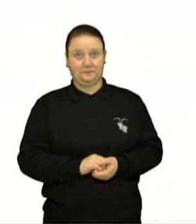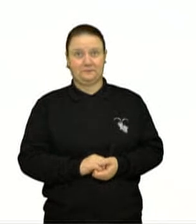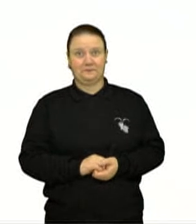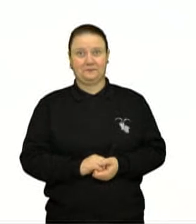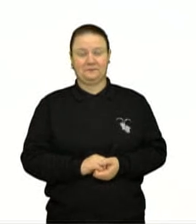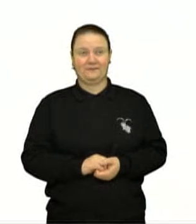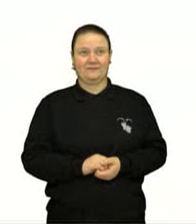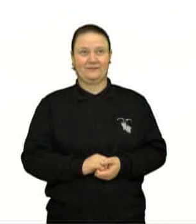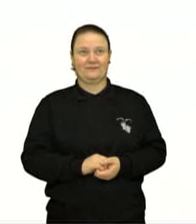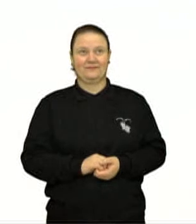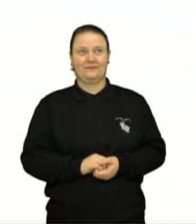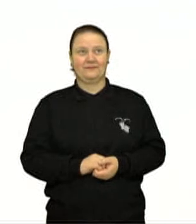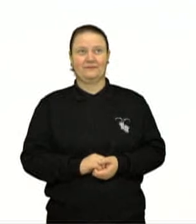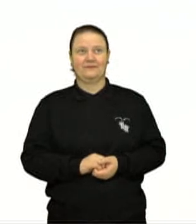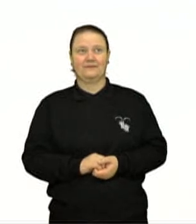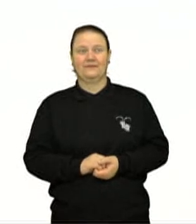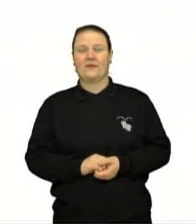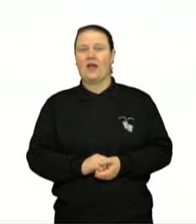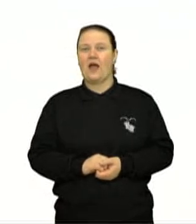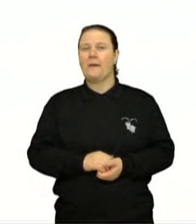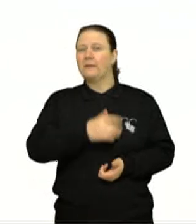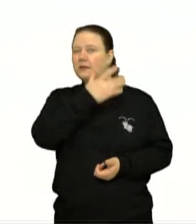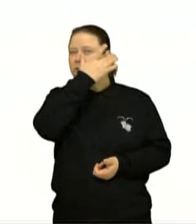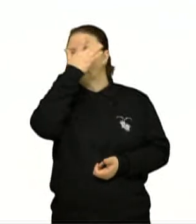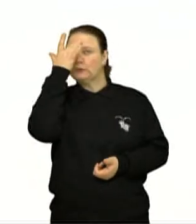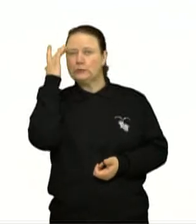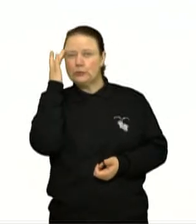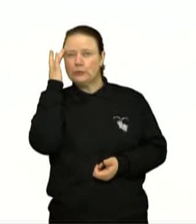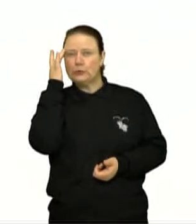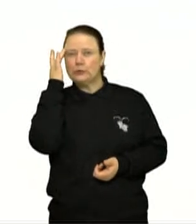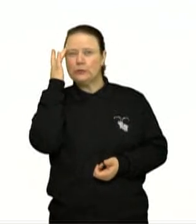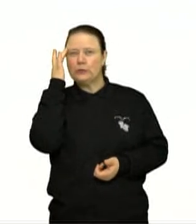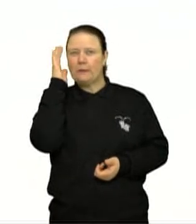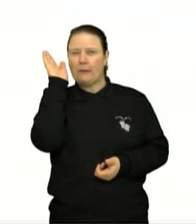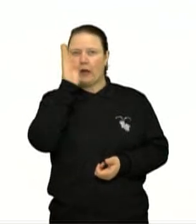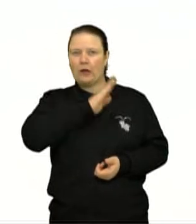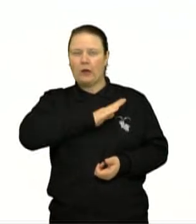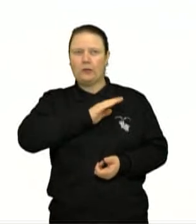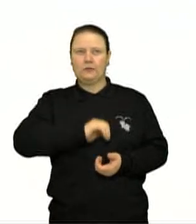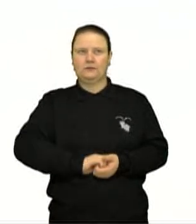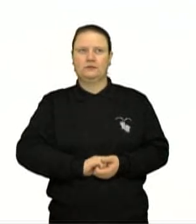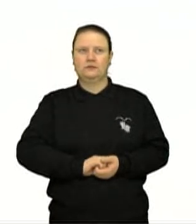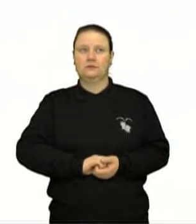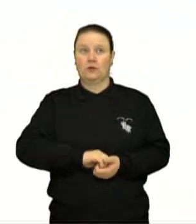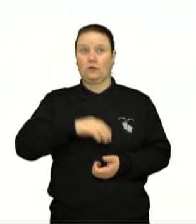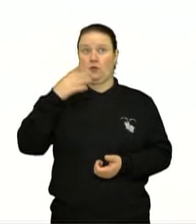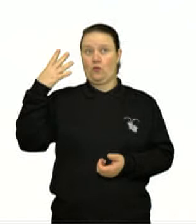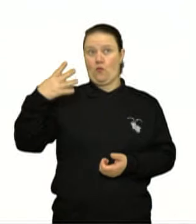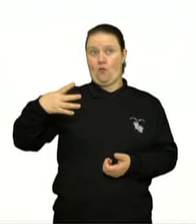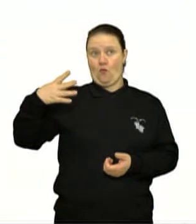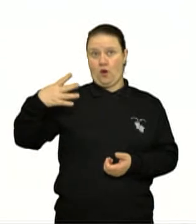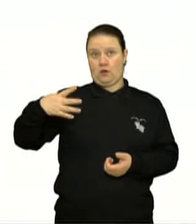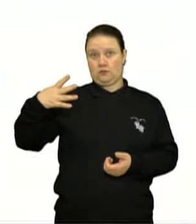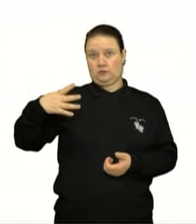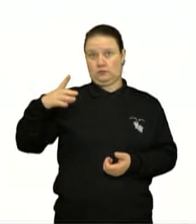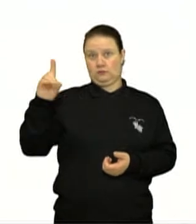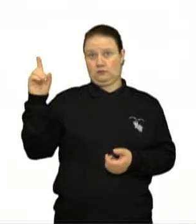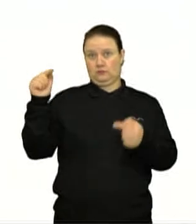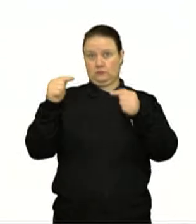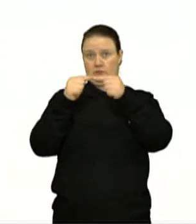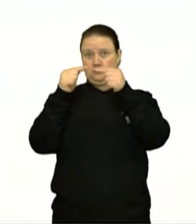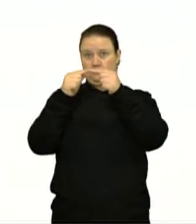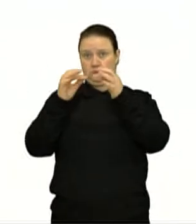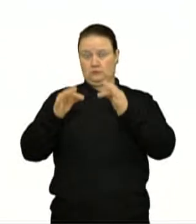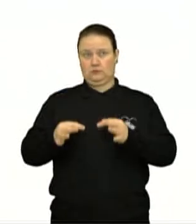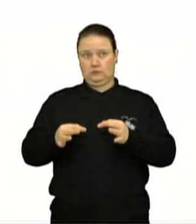sem vergonha. O que será? Cabrão. cabrón la expresión.